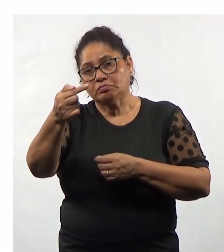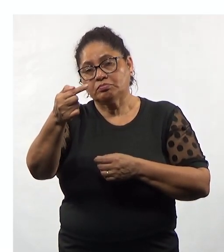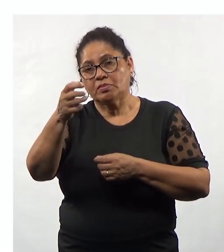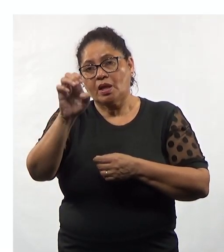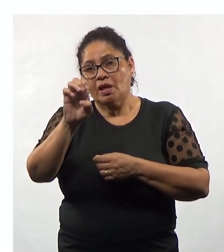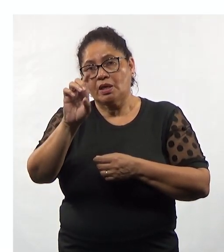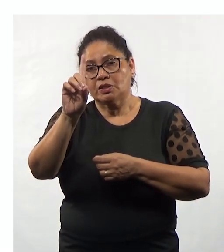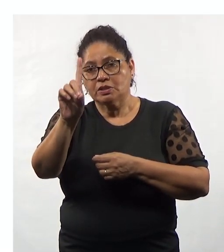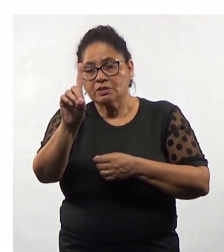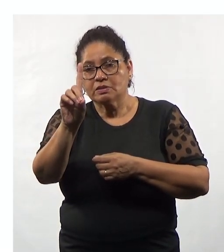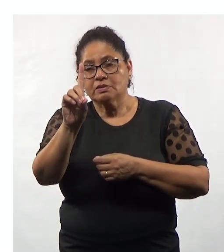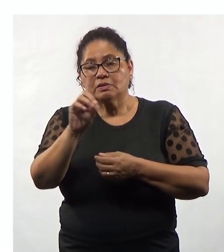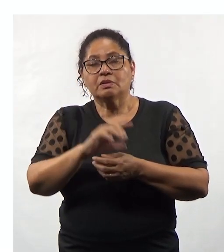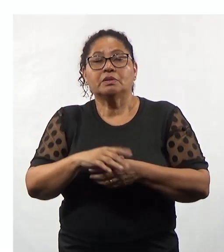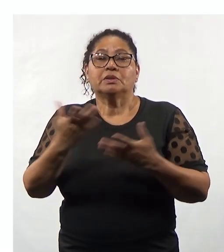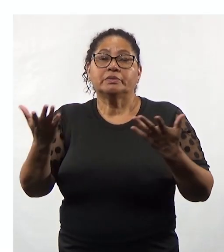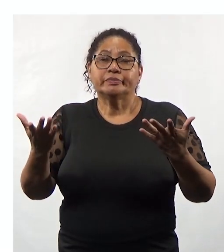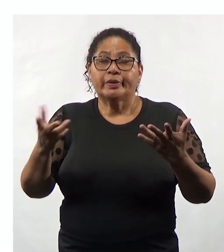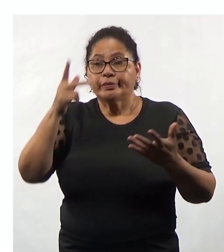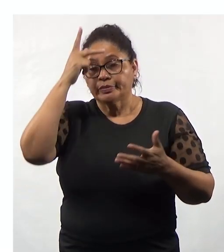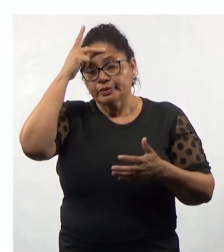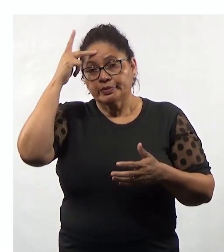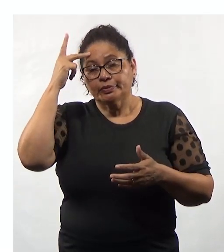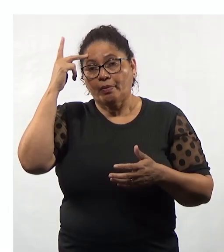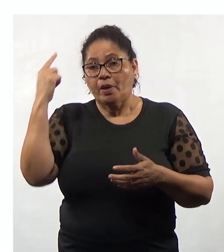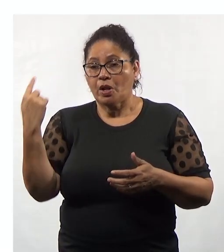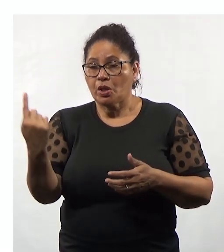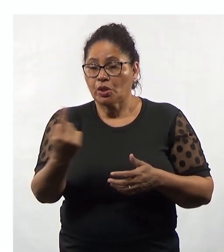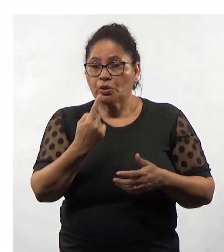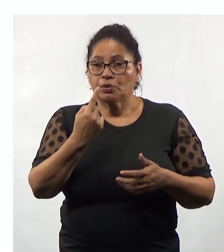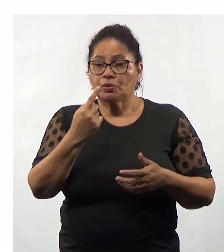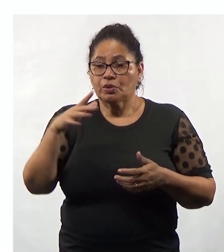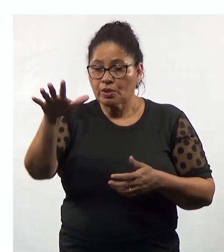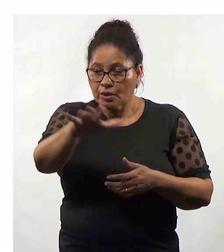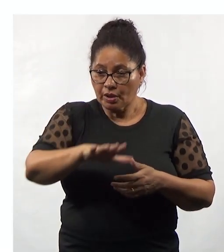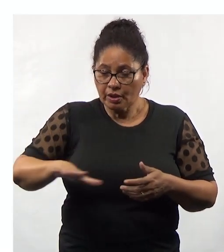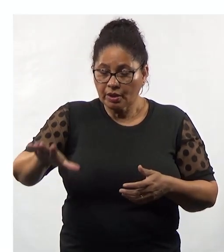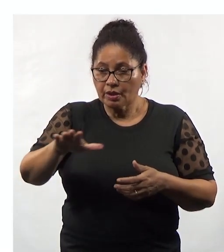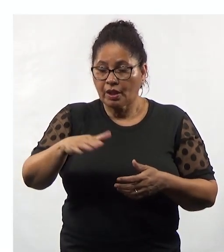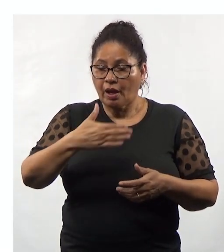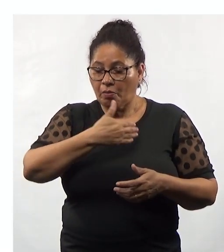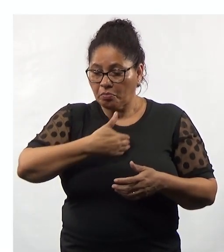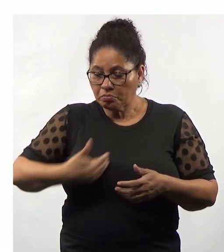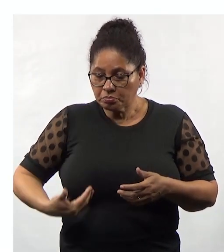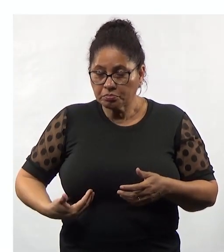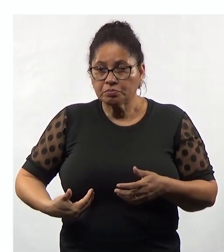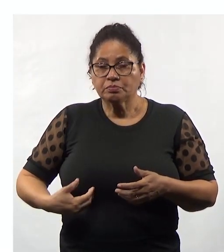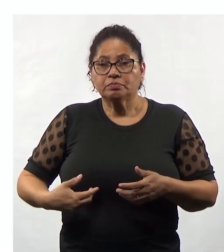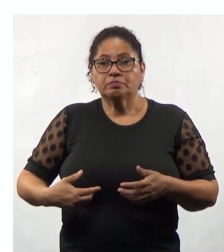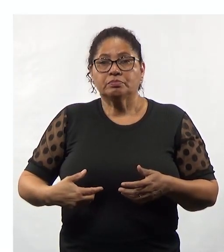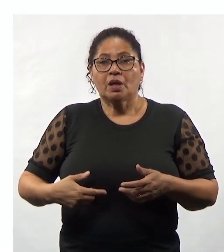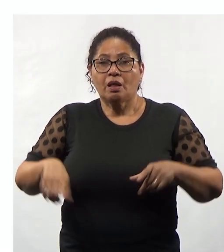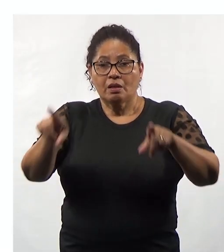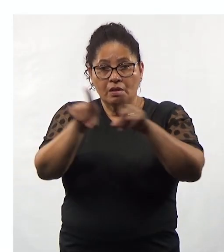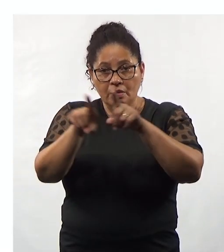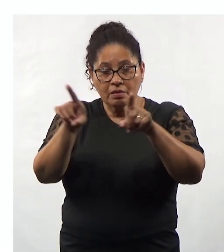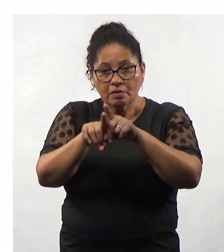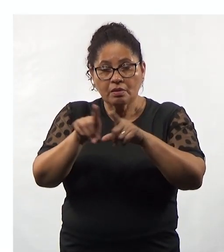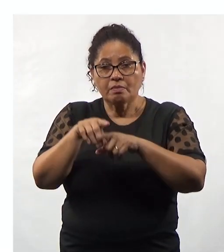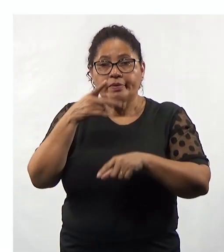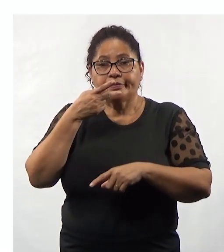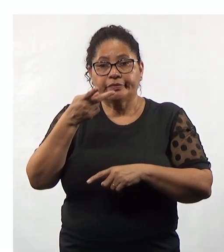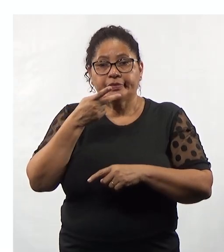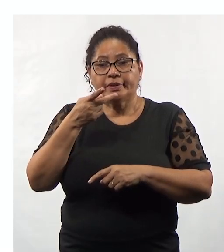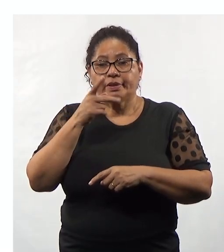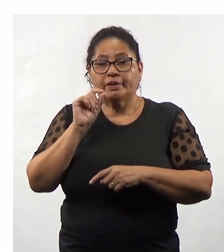7. E aí, pessoal, para nós que somos da área pública, precisamos também